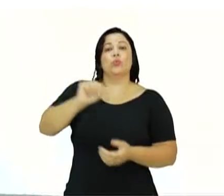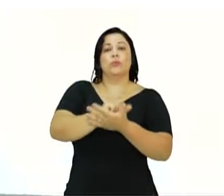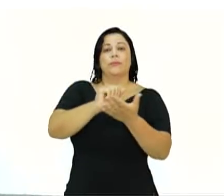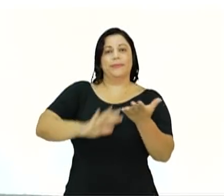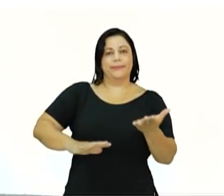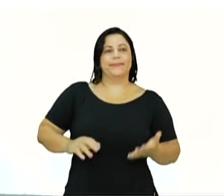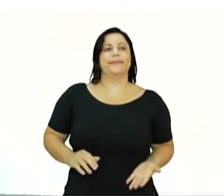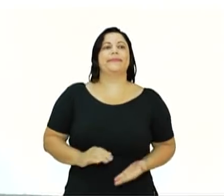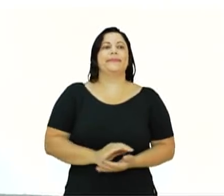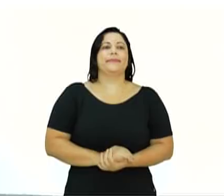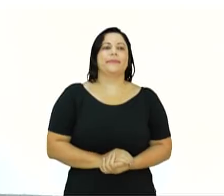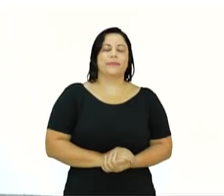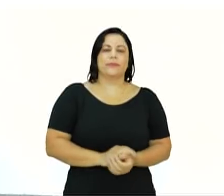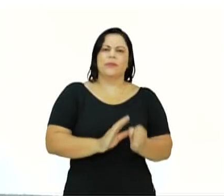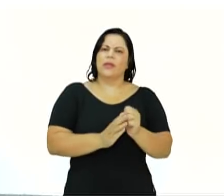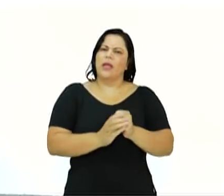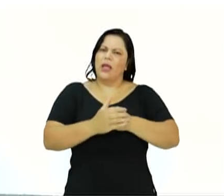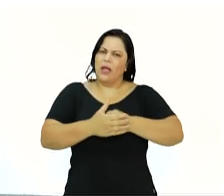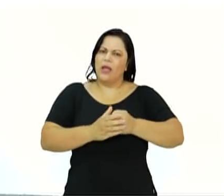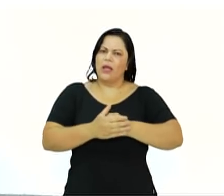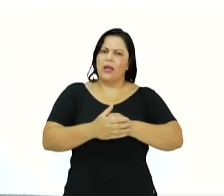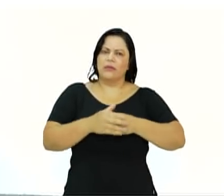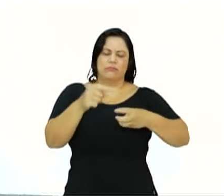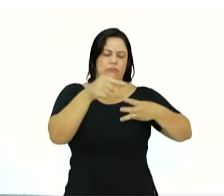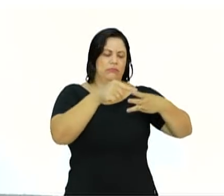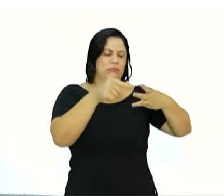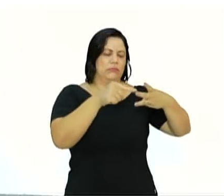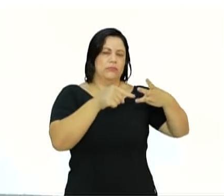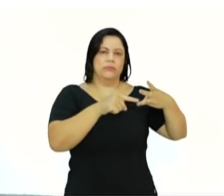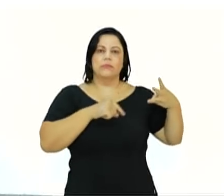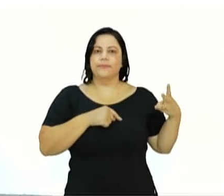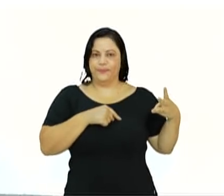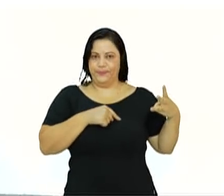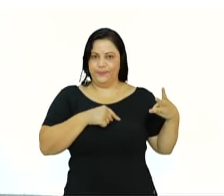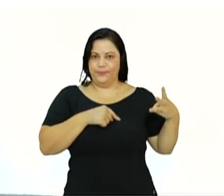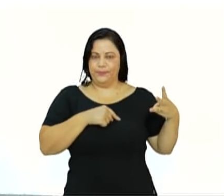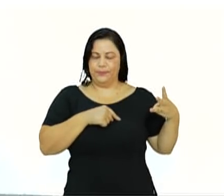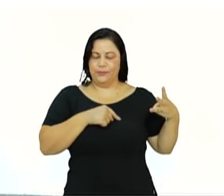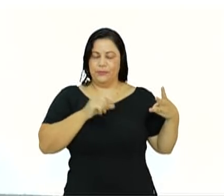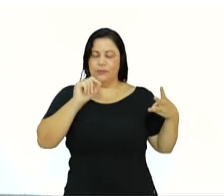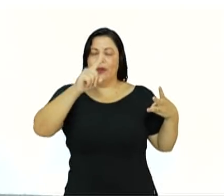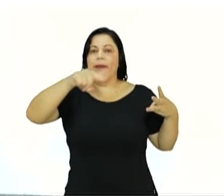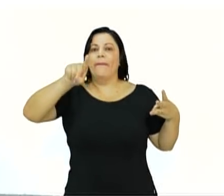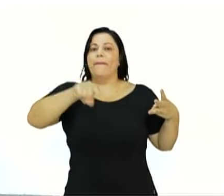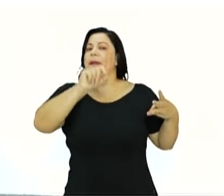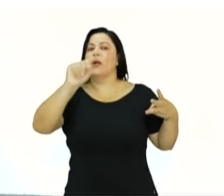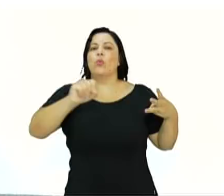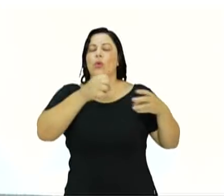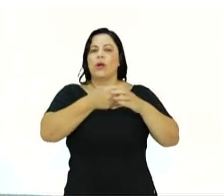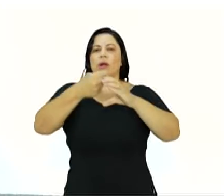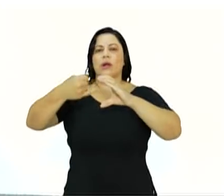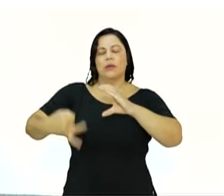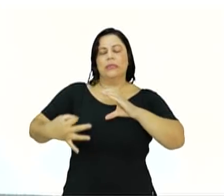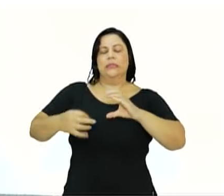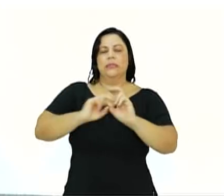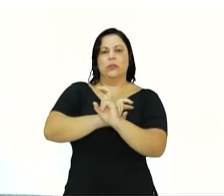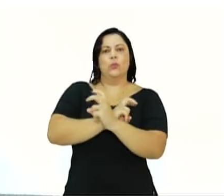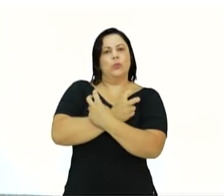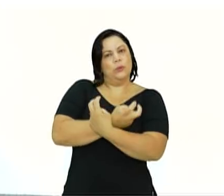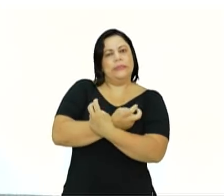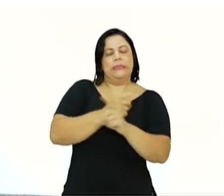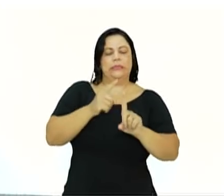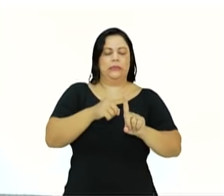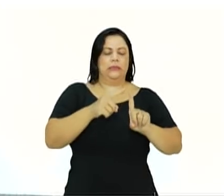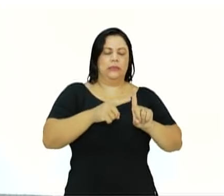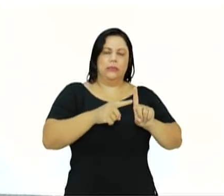A cartilagem pode ser classificada em 3 tipos distintos. Marque aquela que se caracteriza por formar o esqueleto do feto no início